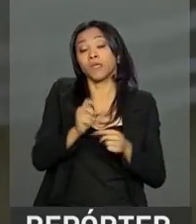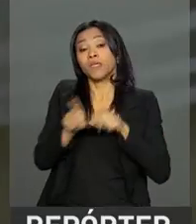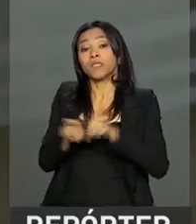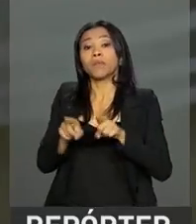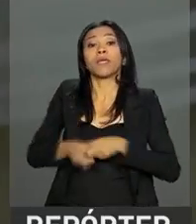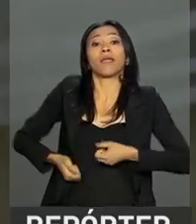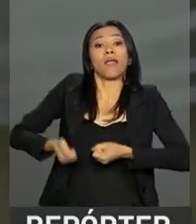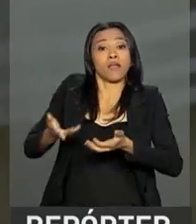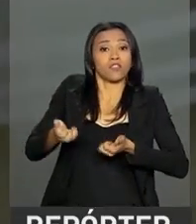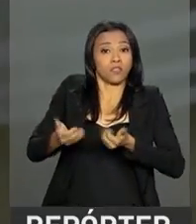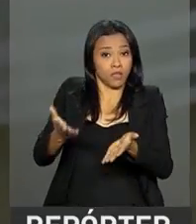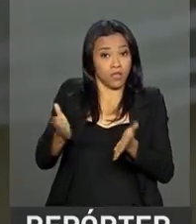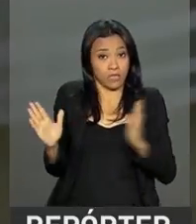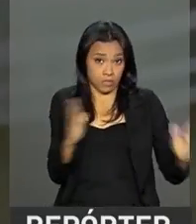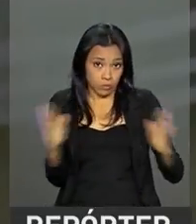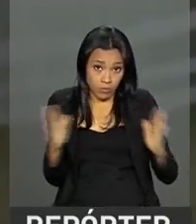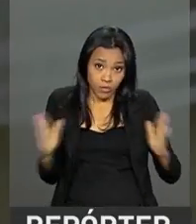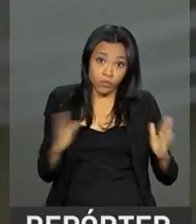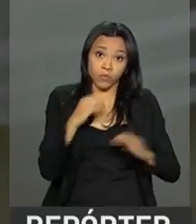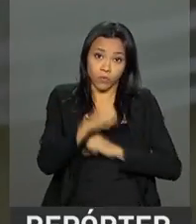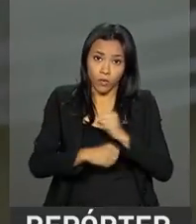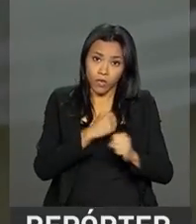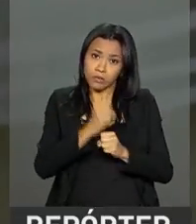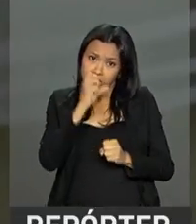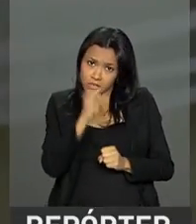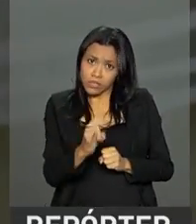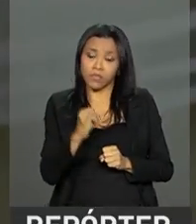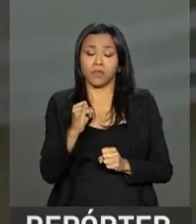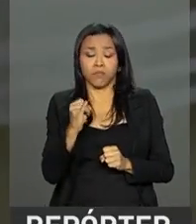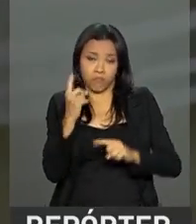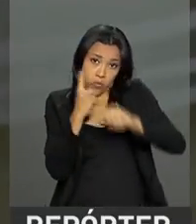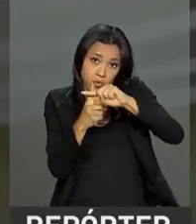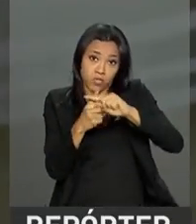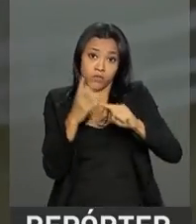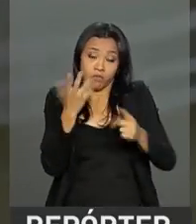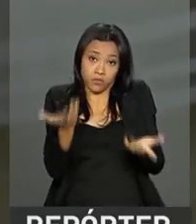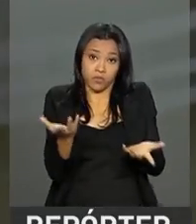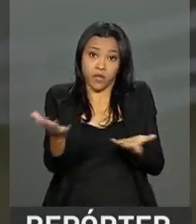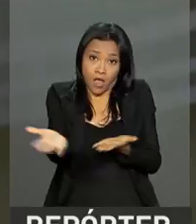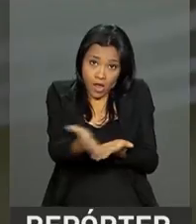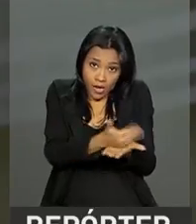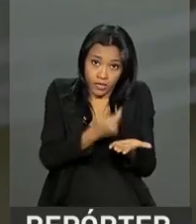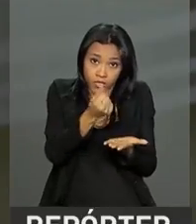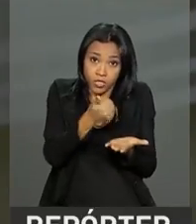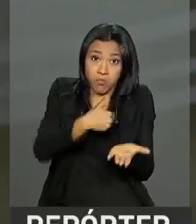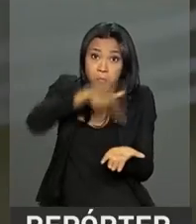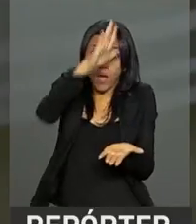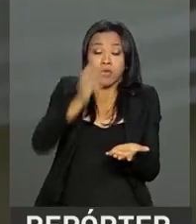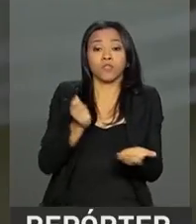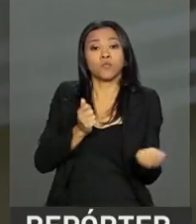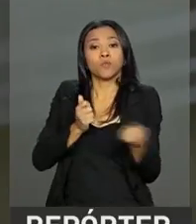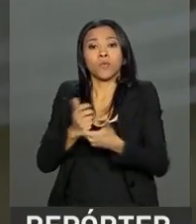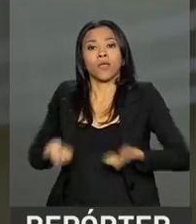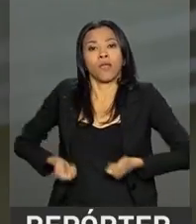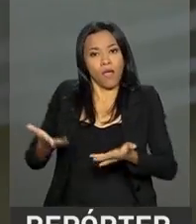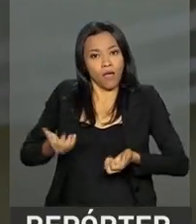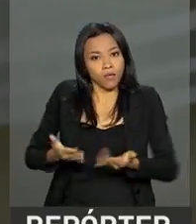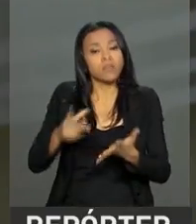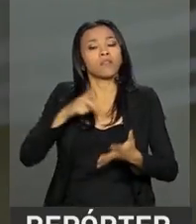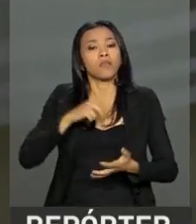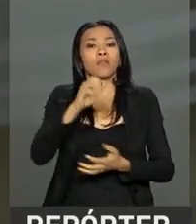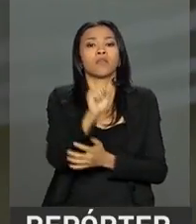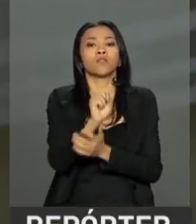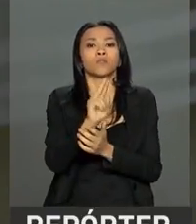do ano se o resultado for positivo ou seja se o governo arrecadar mais do que gasta tem-se o superávit